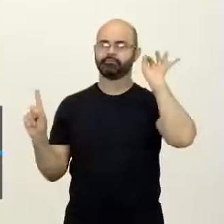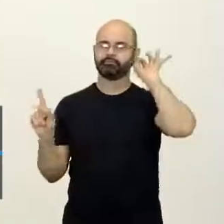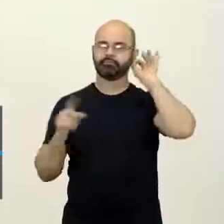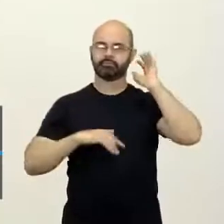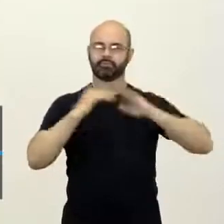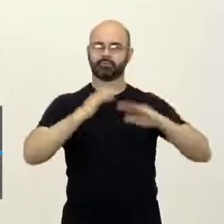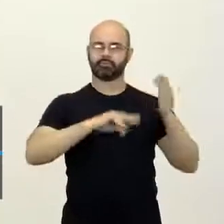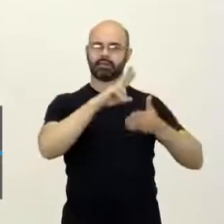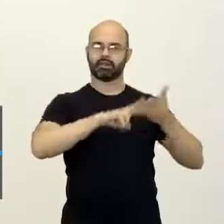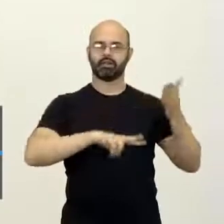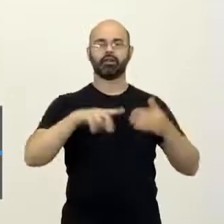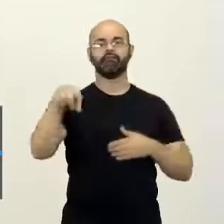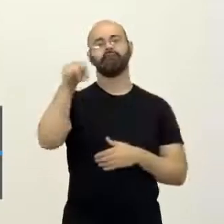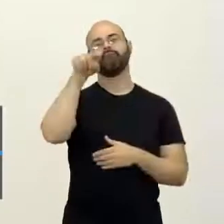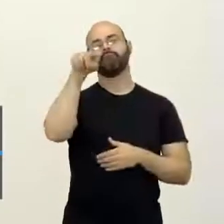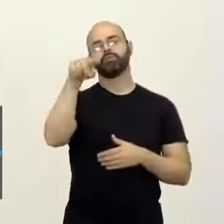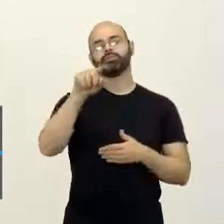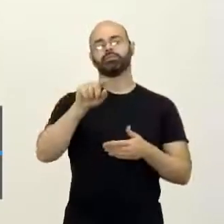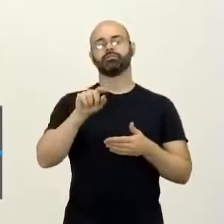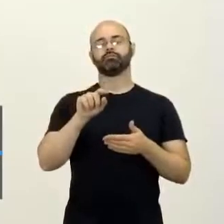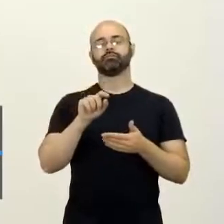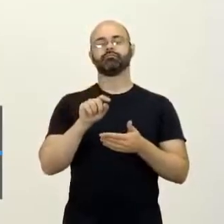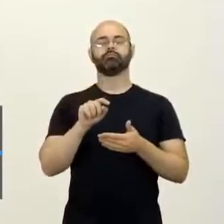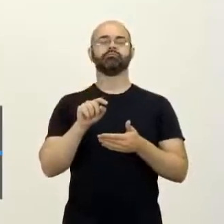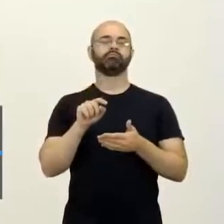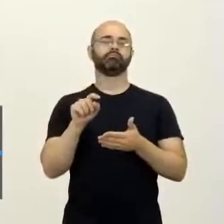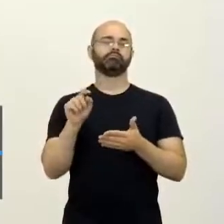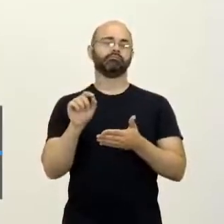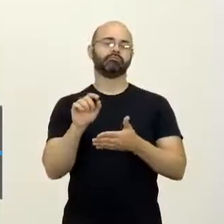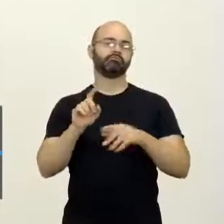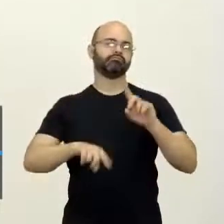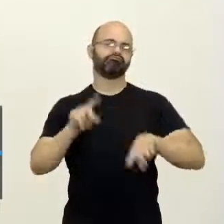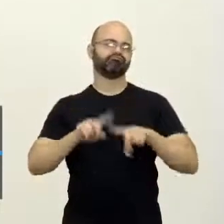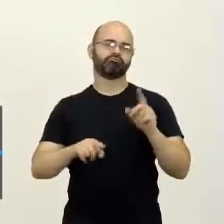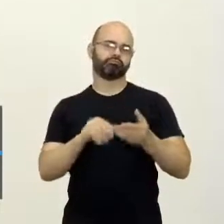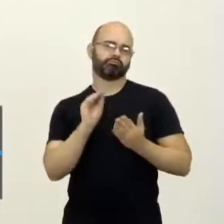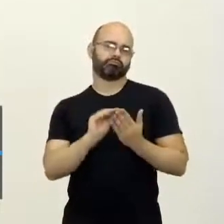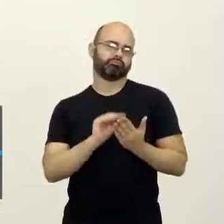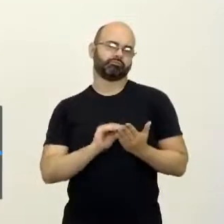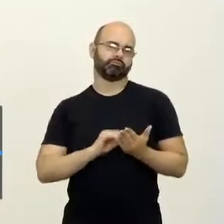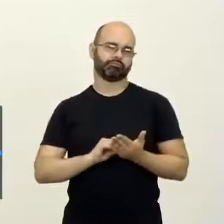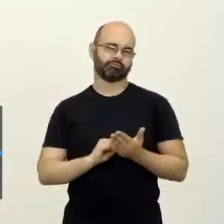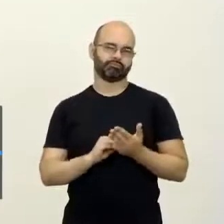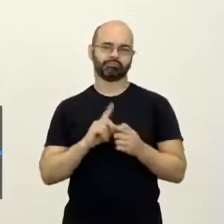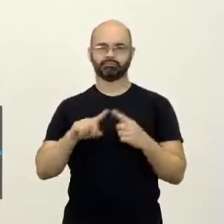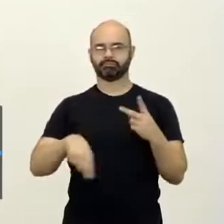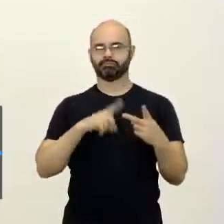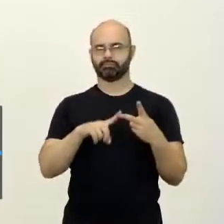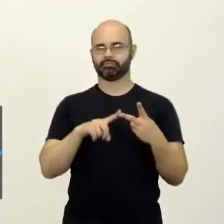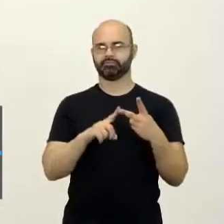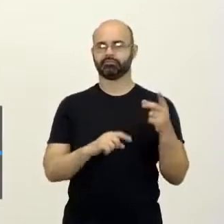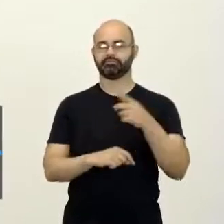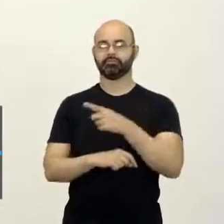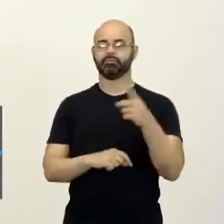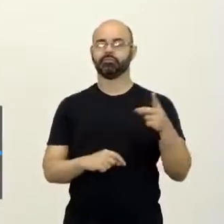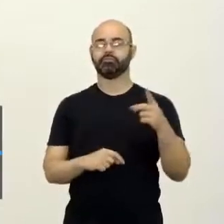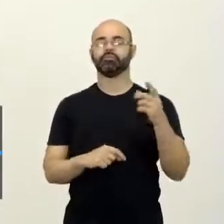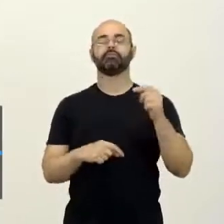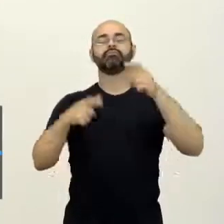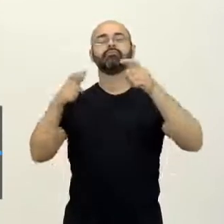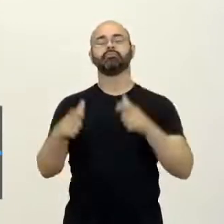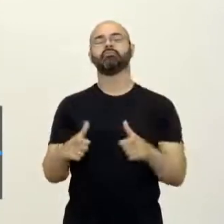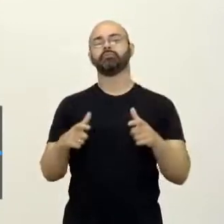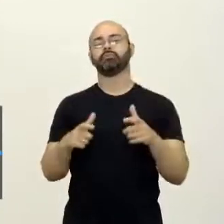hoje, vocês já vão colocando aqui um objeto. Outra coisa que eu preciso de vocês é que vocês coloquem um